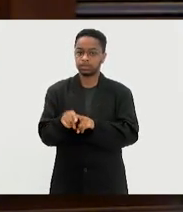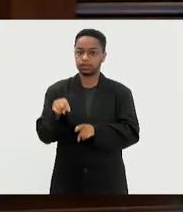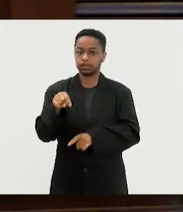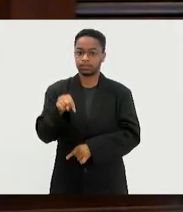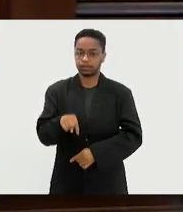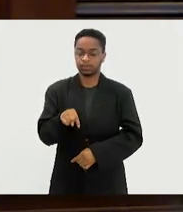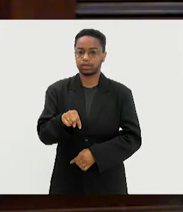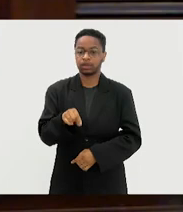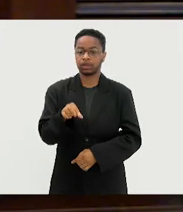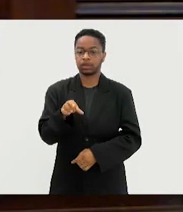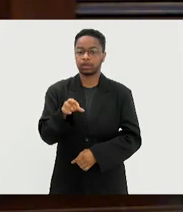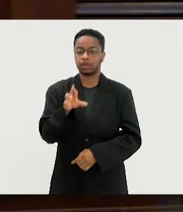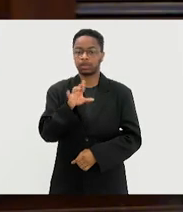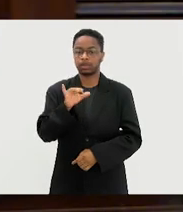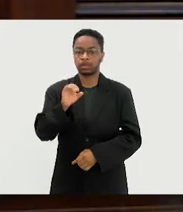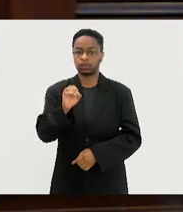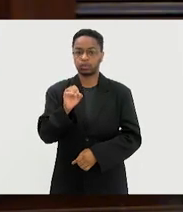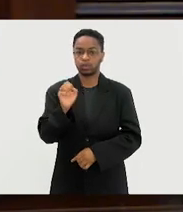Previdência.